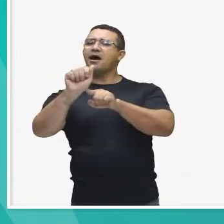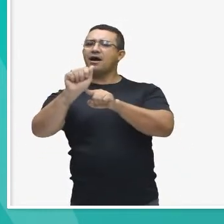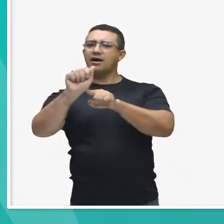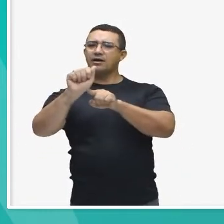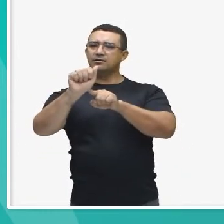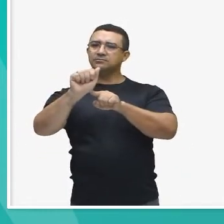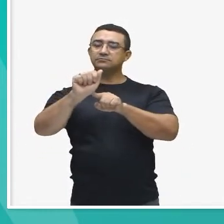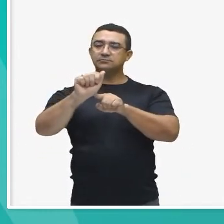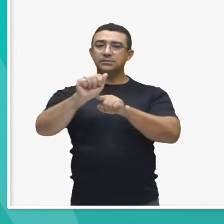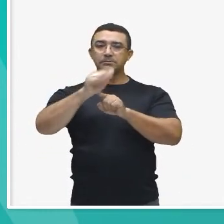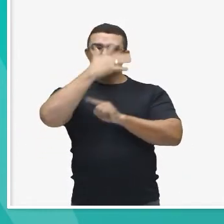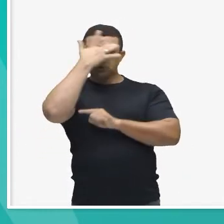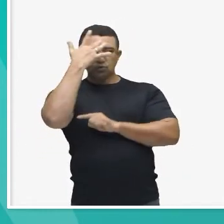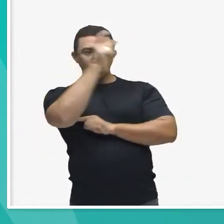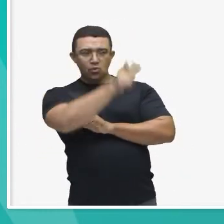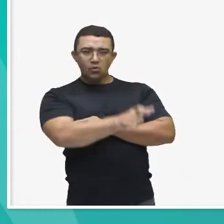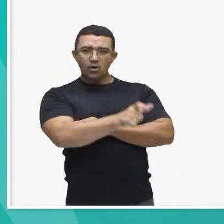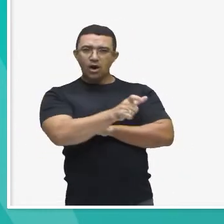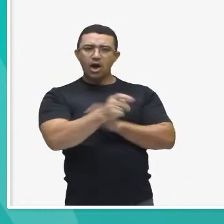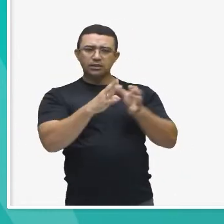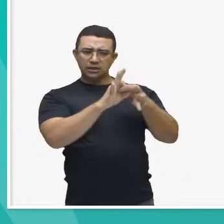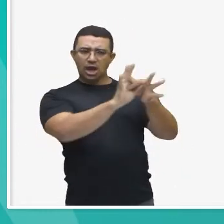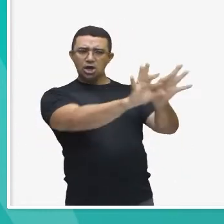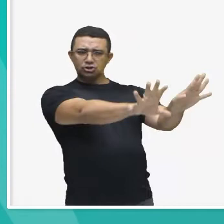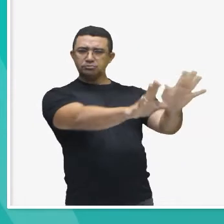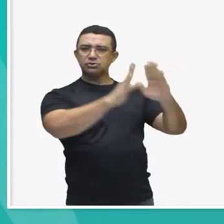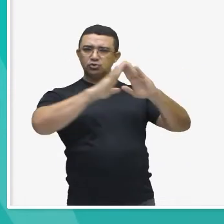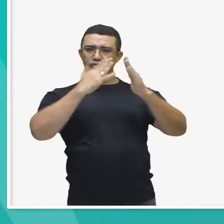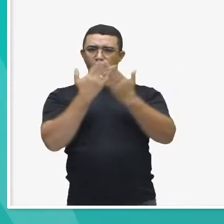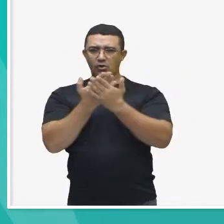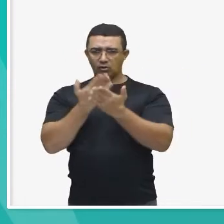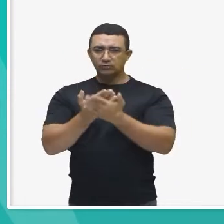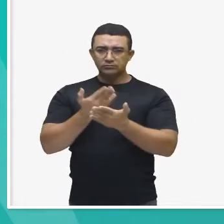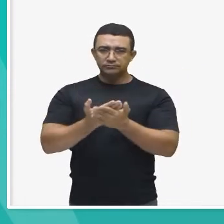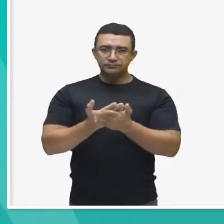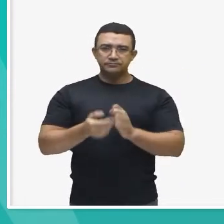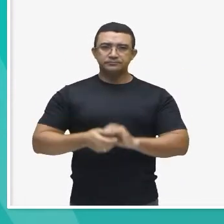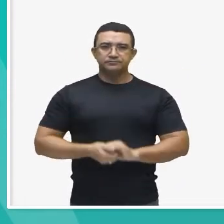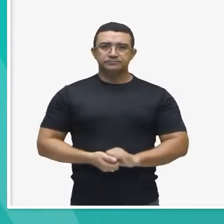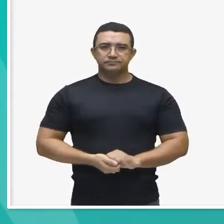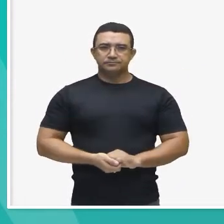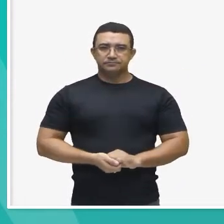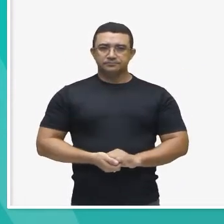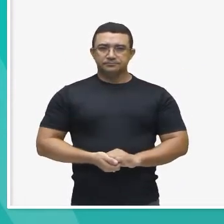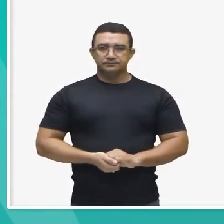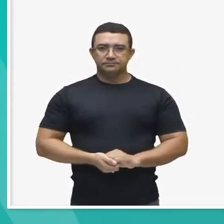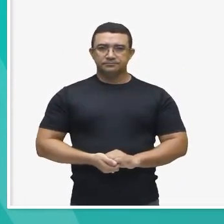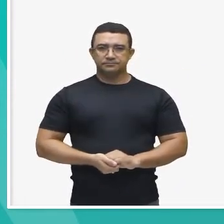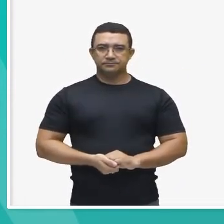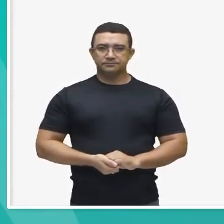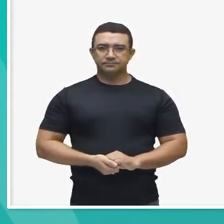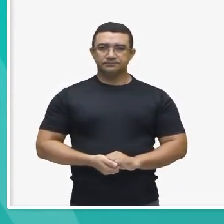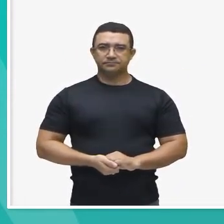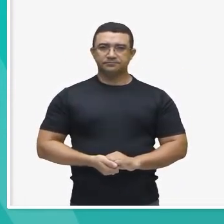uma pessoa. A, que deixe a. Então, aqui o pronome a, pronome oblíquo,